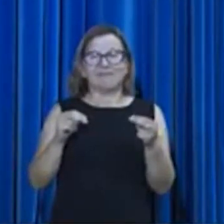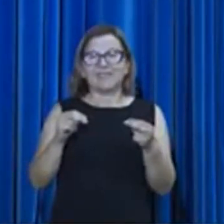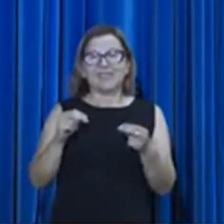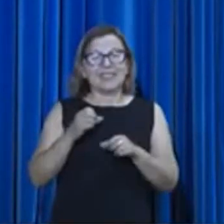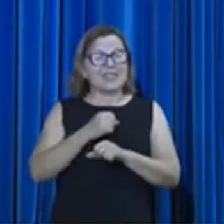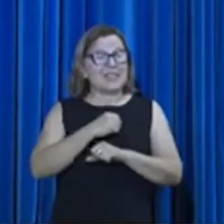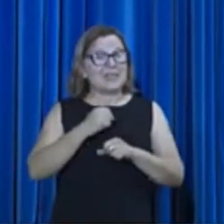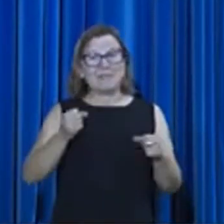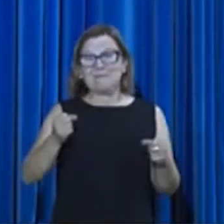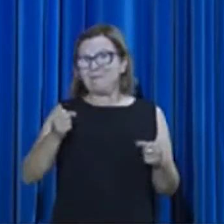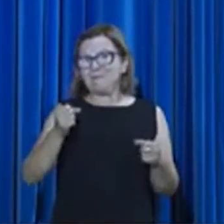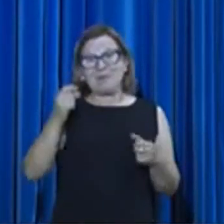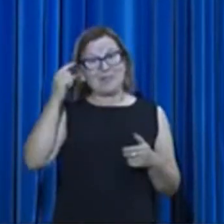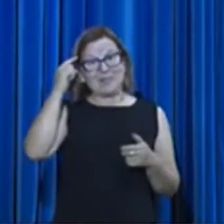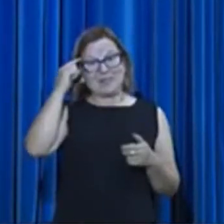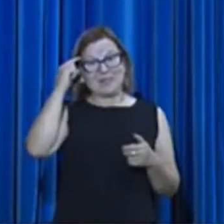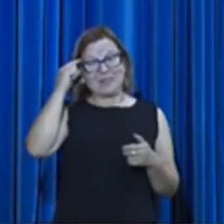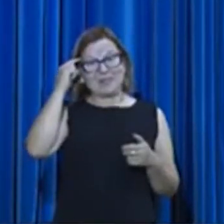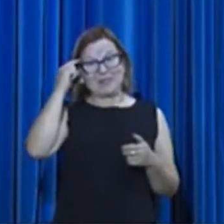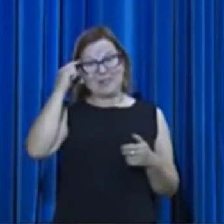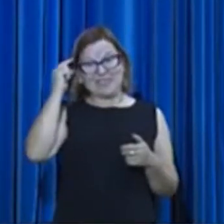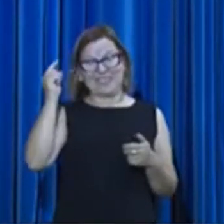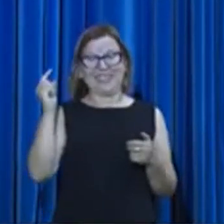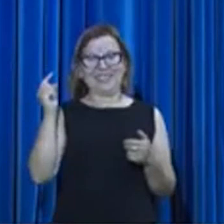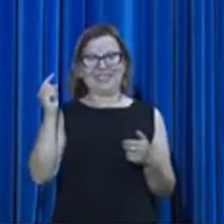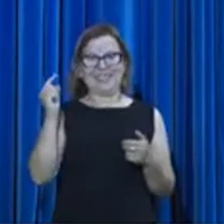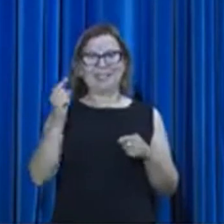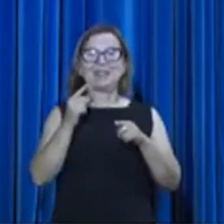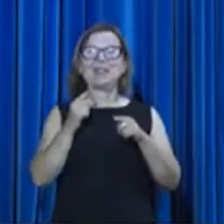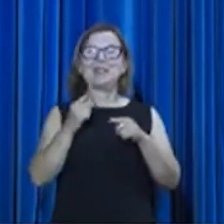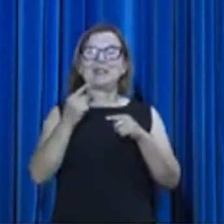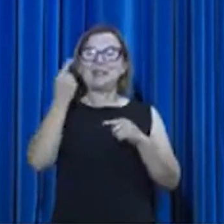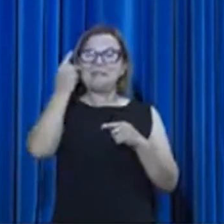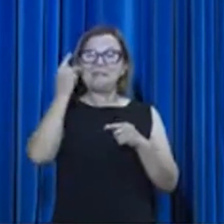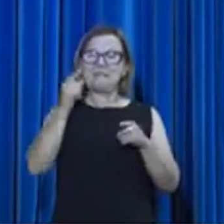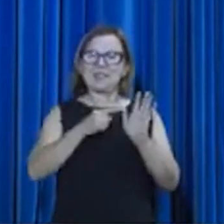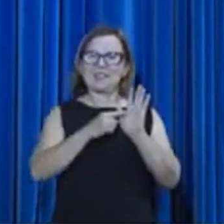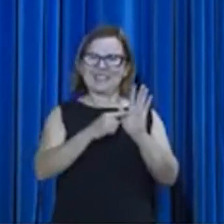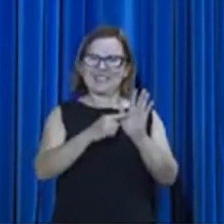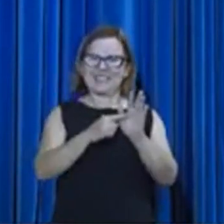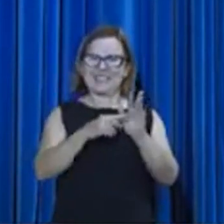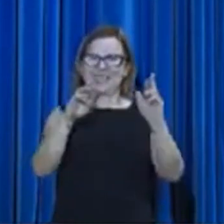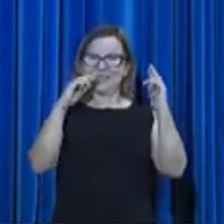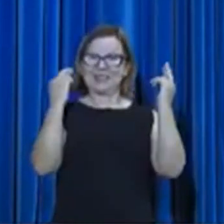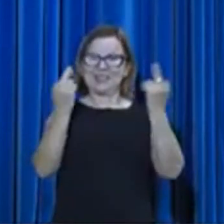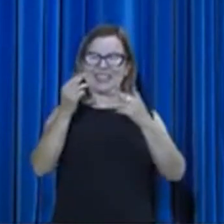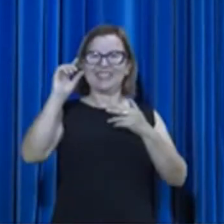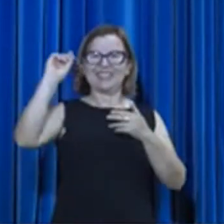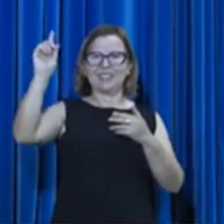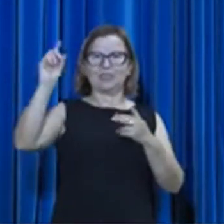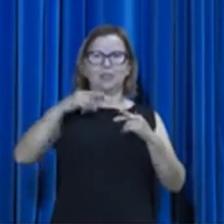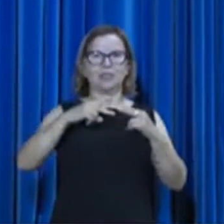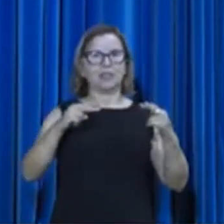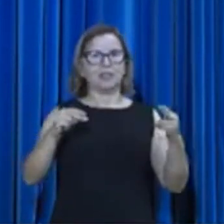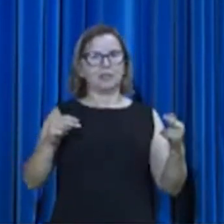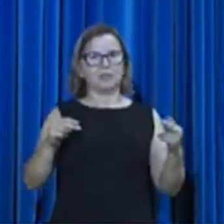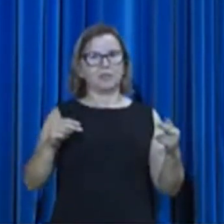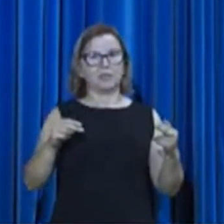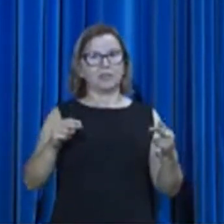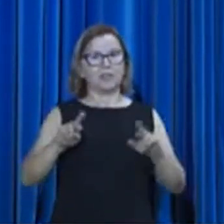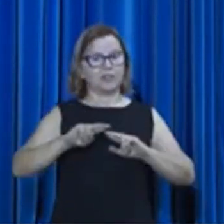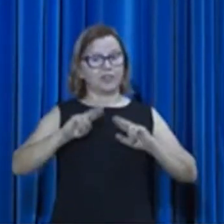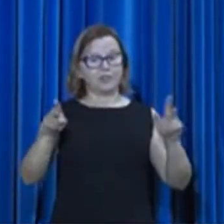autoridade humana, para nos mostrar que no reino de Deus, as coisas são diferentes do império deste